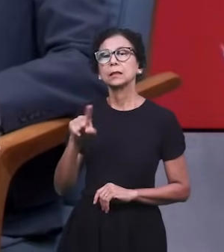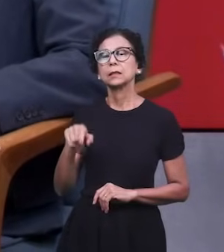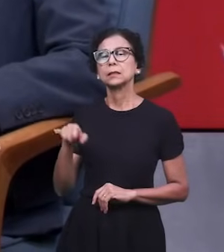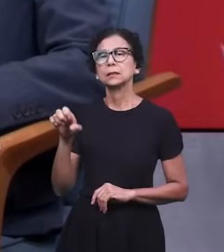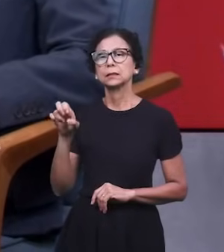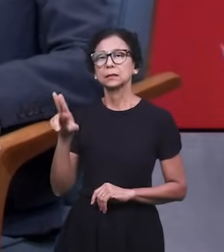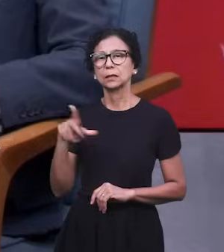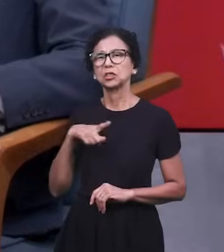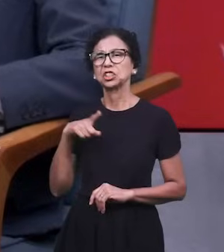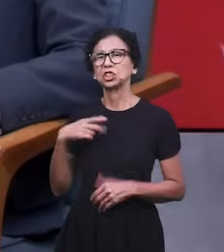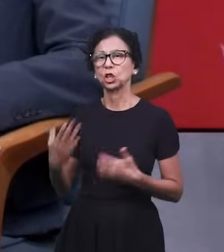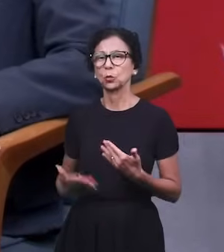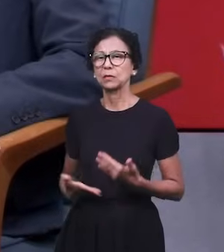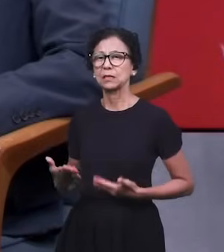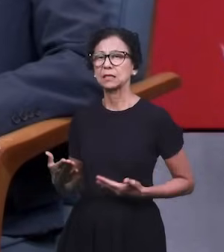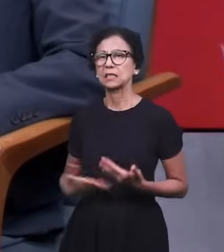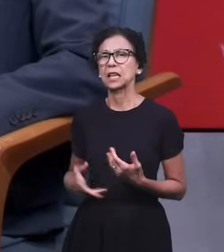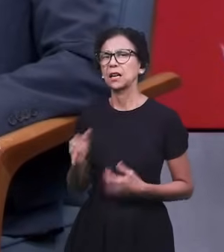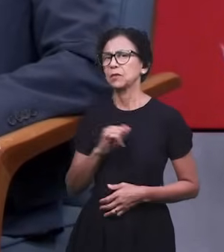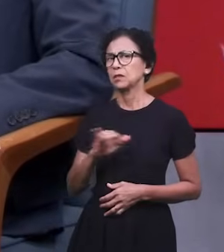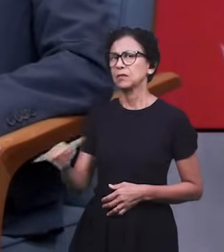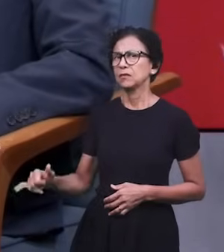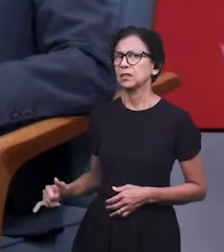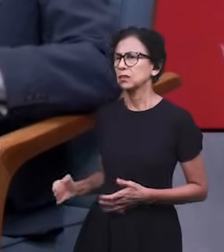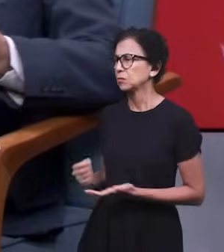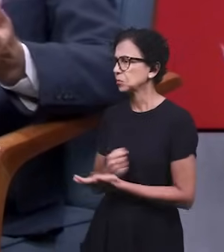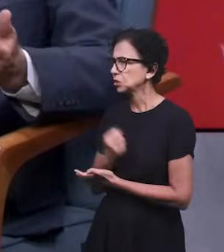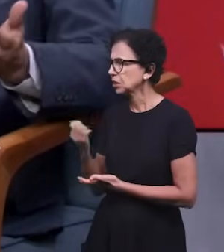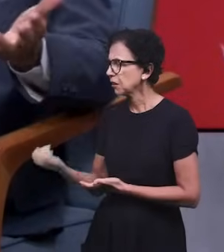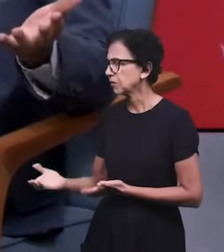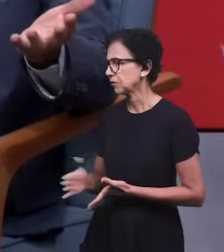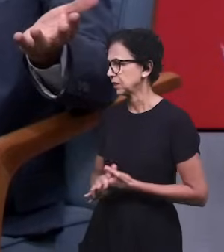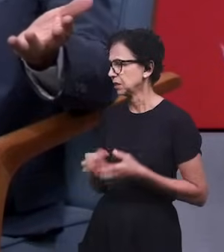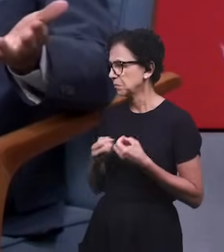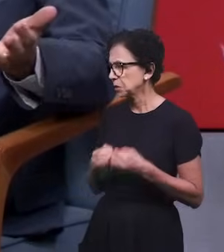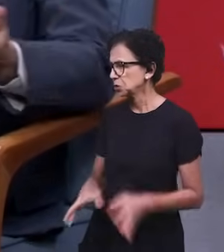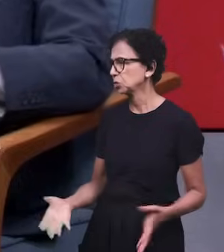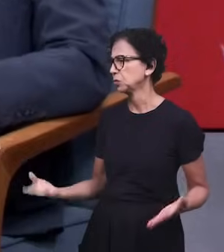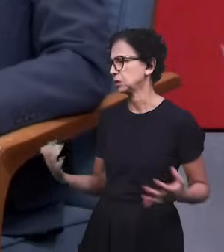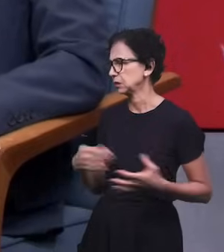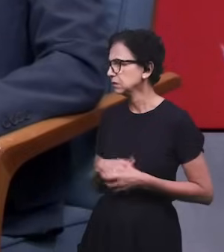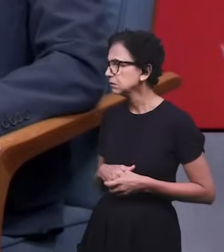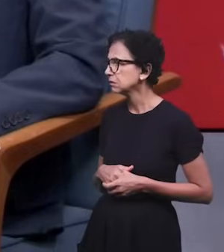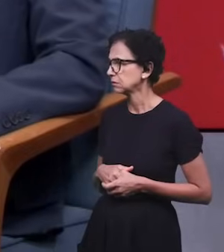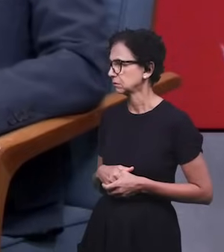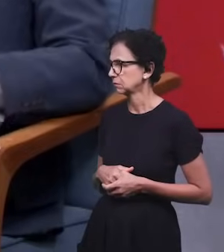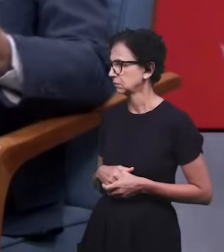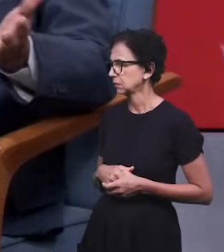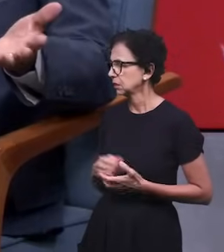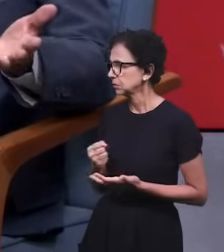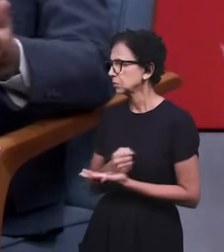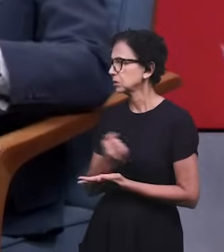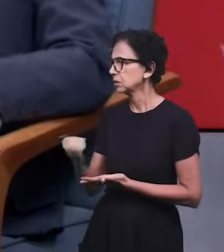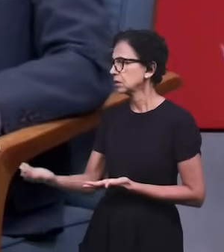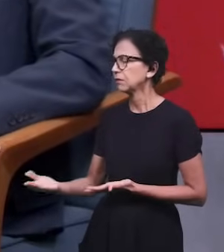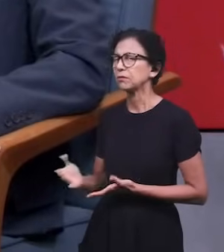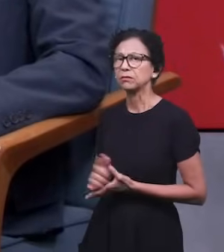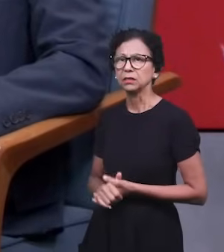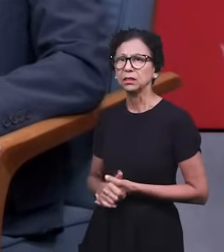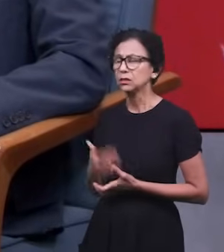Que desperdício deixar isso? Como quem quer dizer, né? Nós não estamos pedindo e está